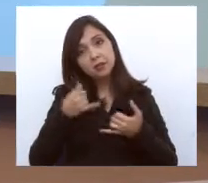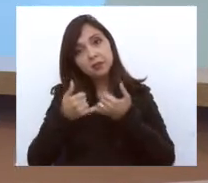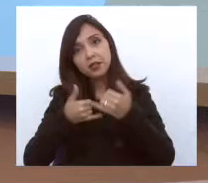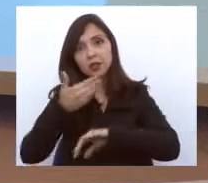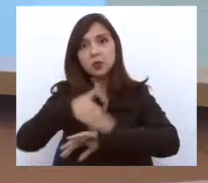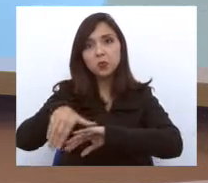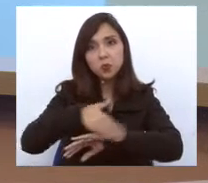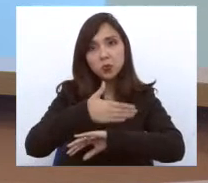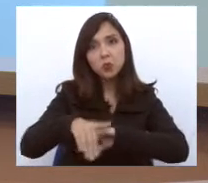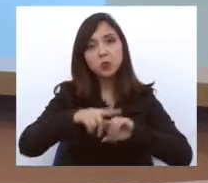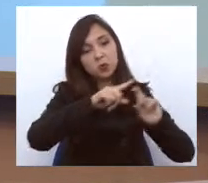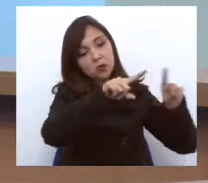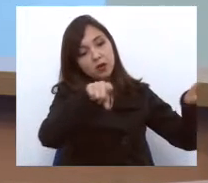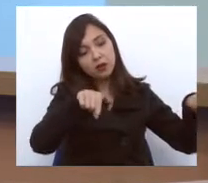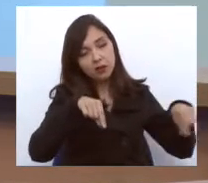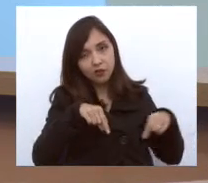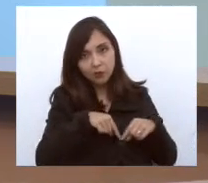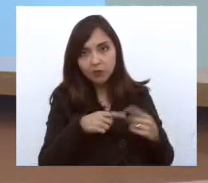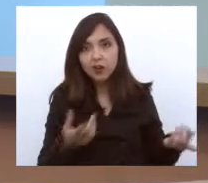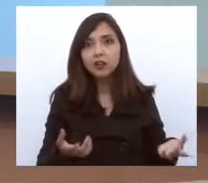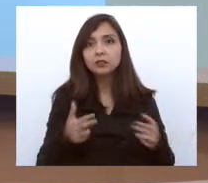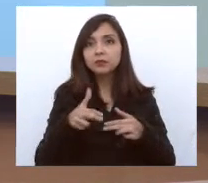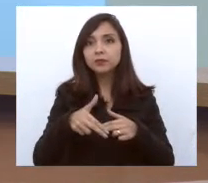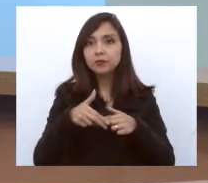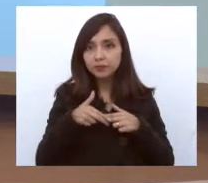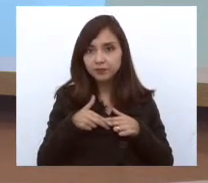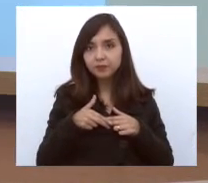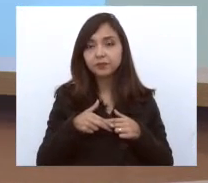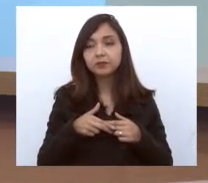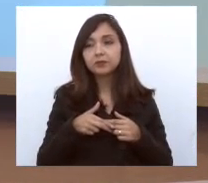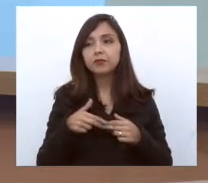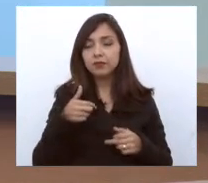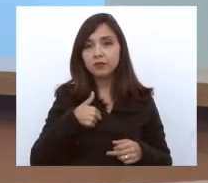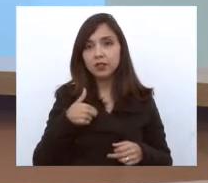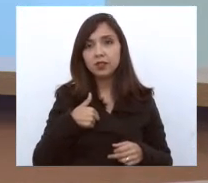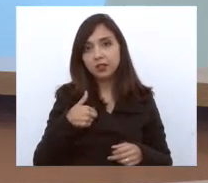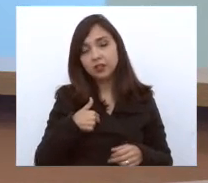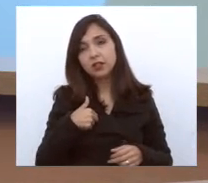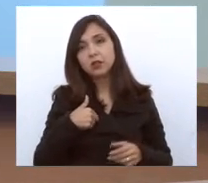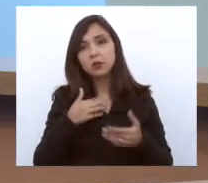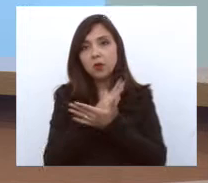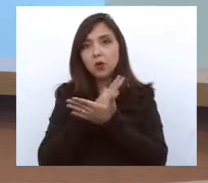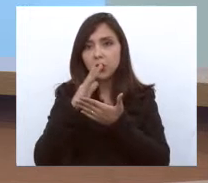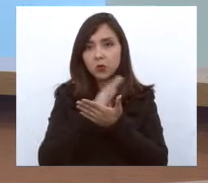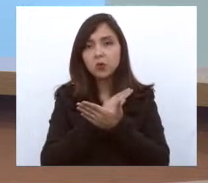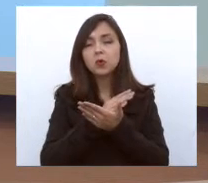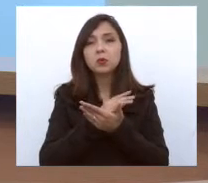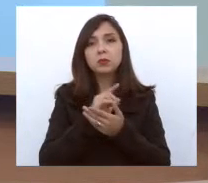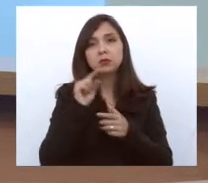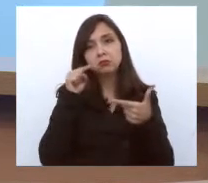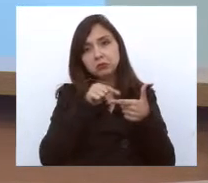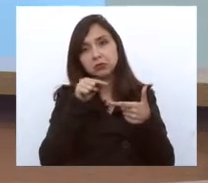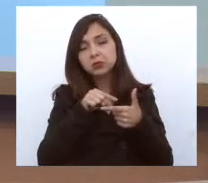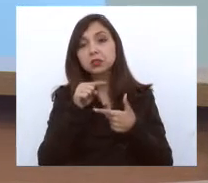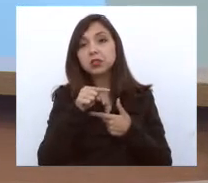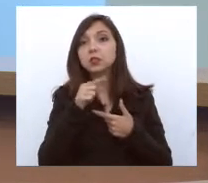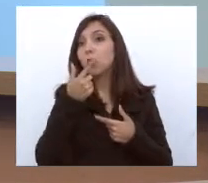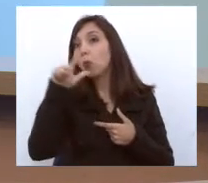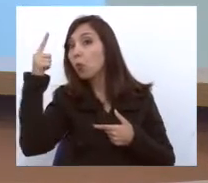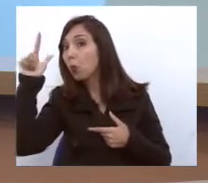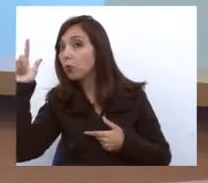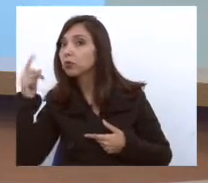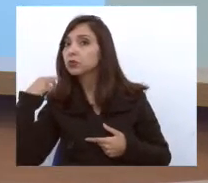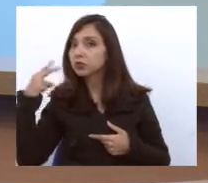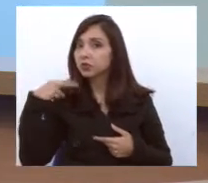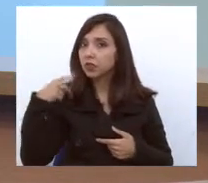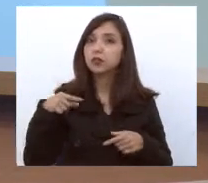rua, brincar na quadra. Então, por isso, eu tenho feito algumas indicações, e outros